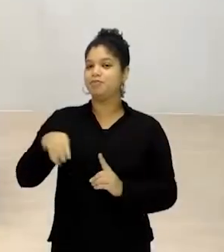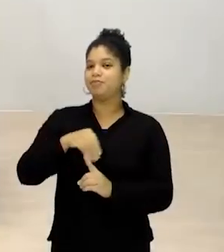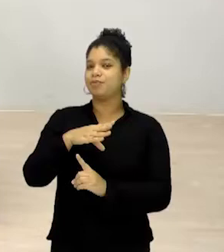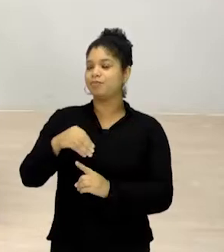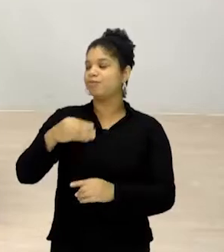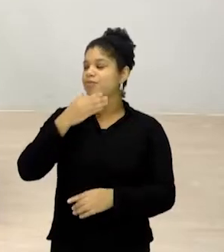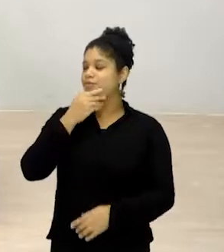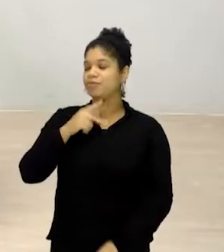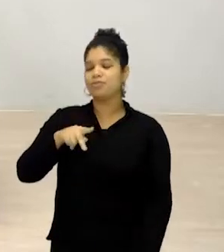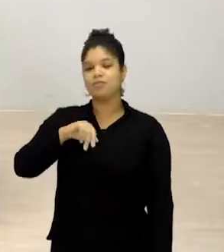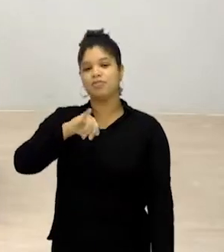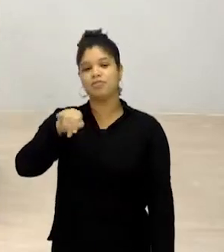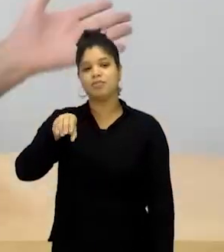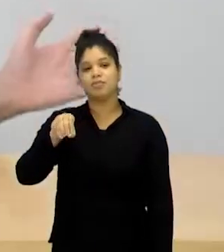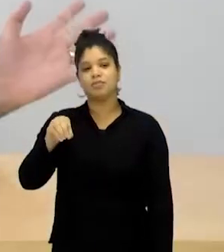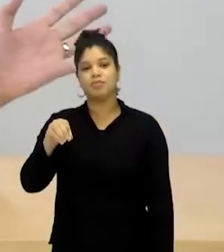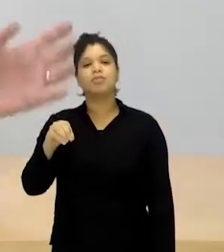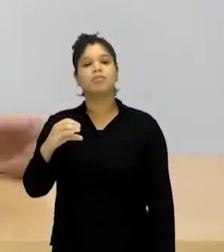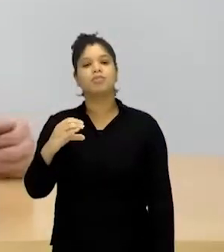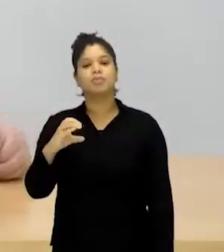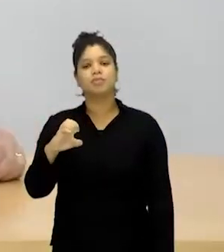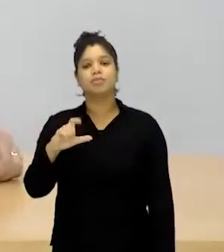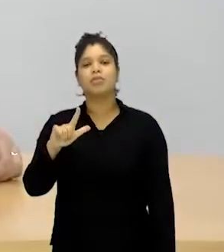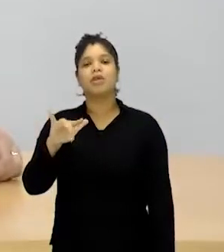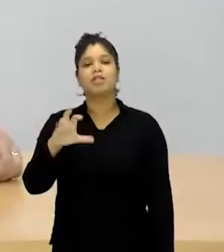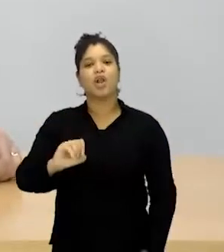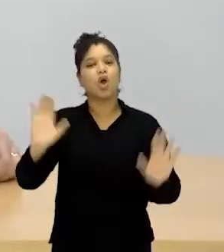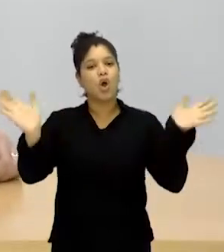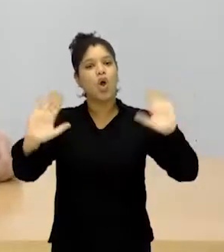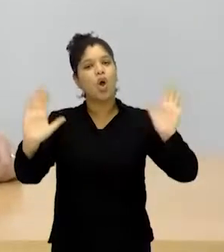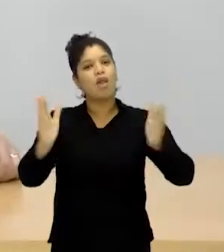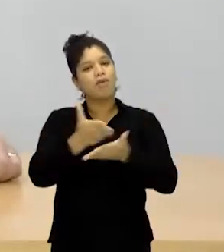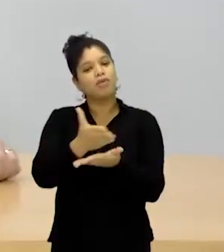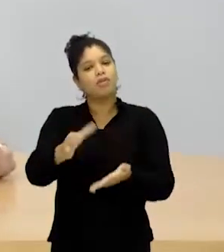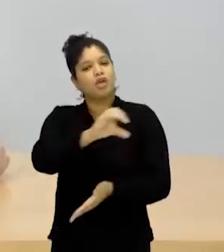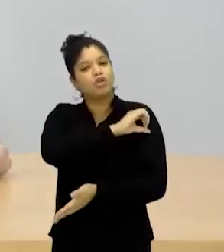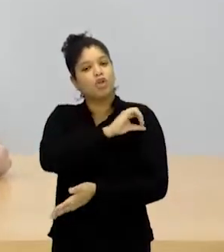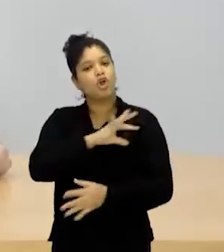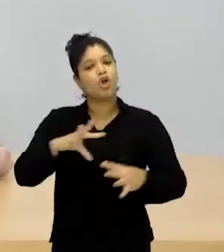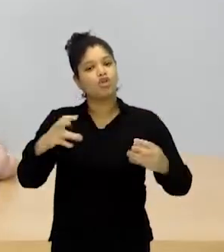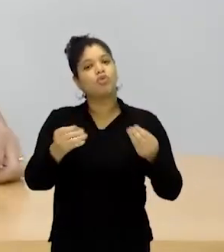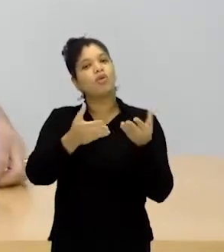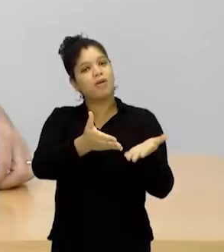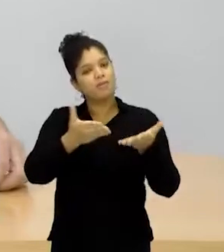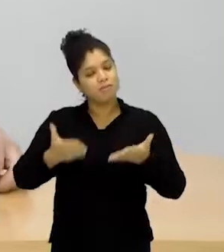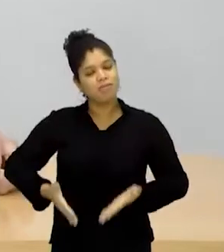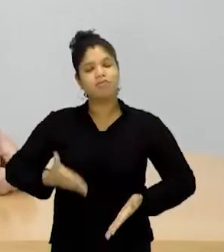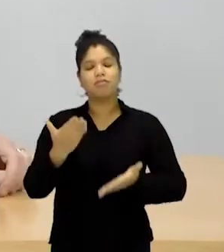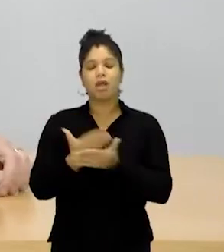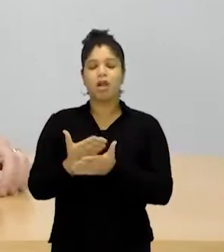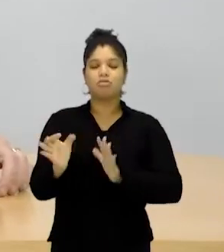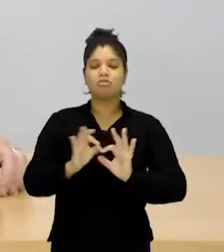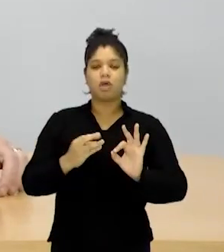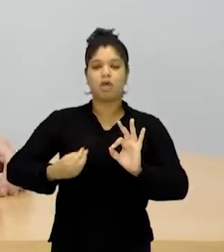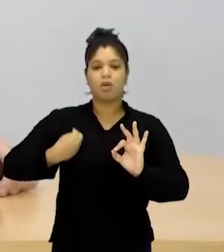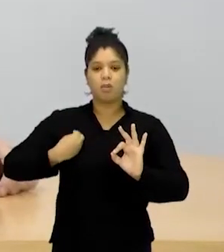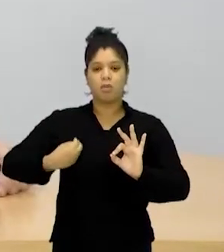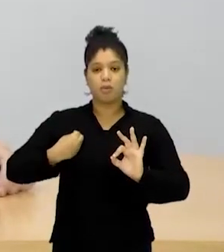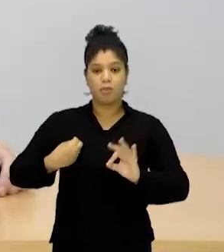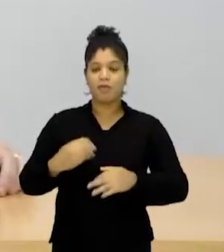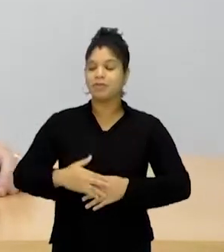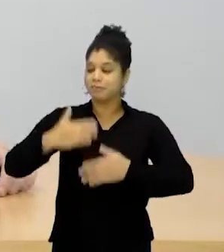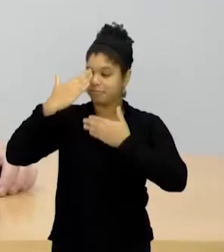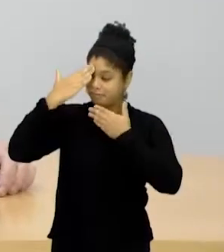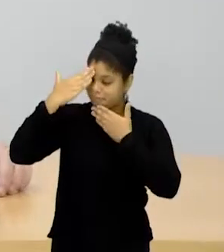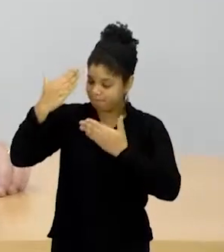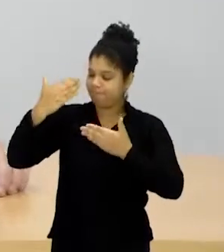incrível professor José. Ê, nono ano! Sejam todos bem-vindos a mais uma aula de projeto de vida. Muito